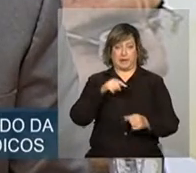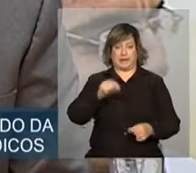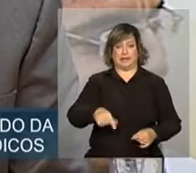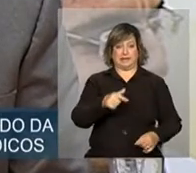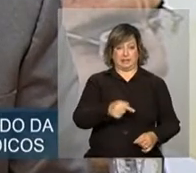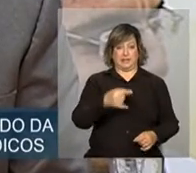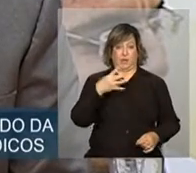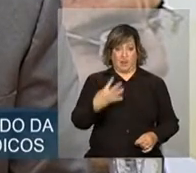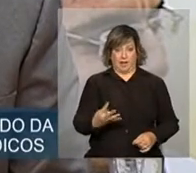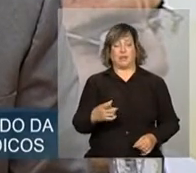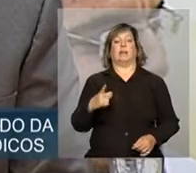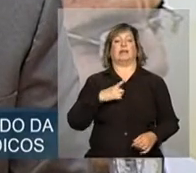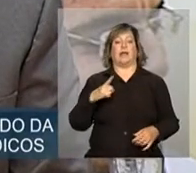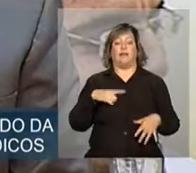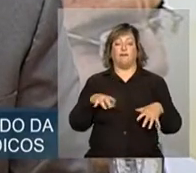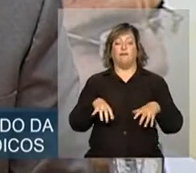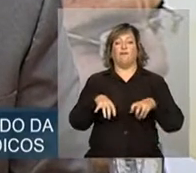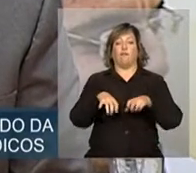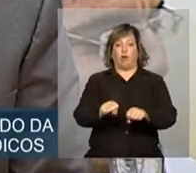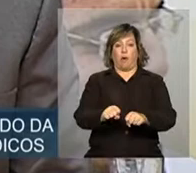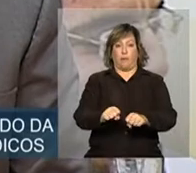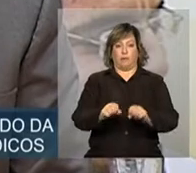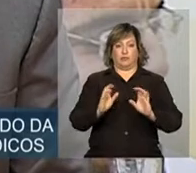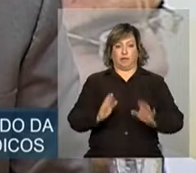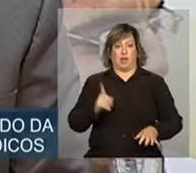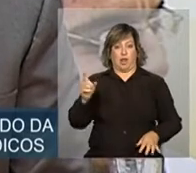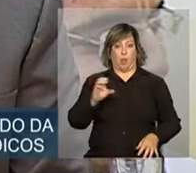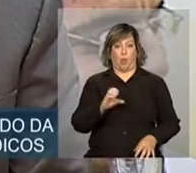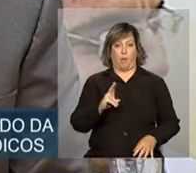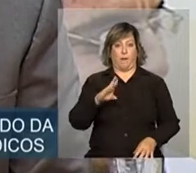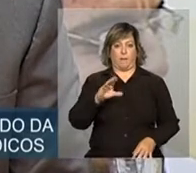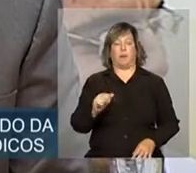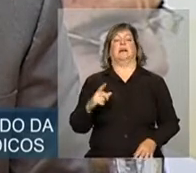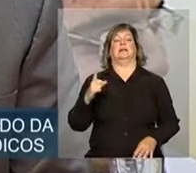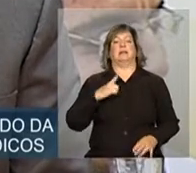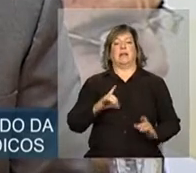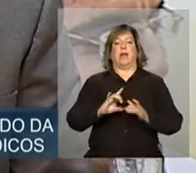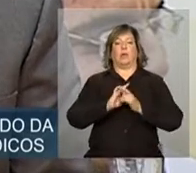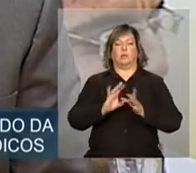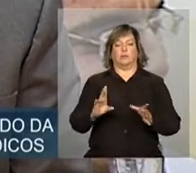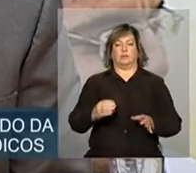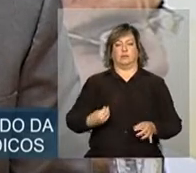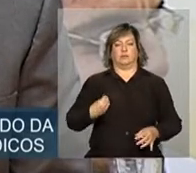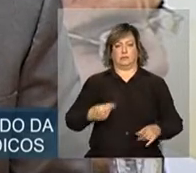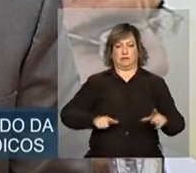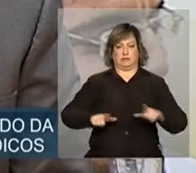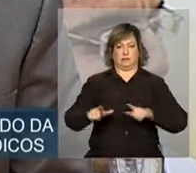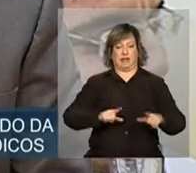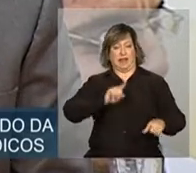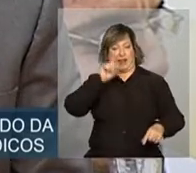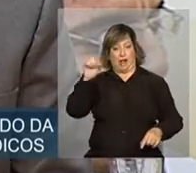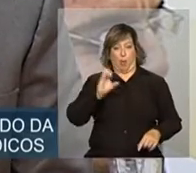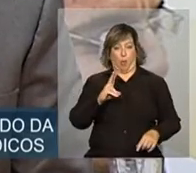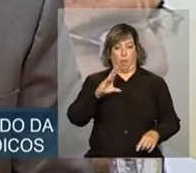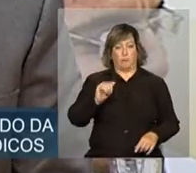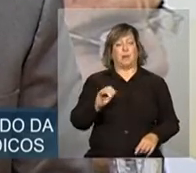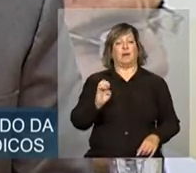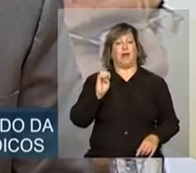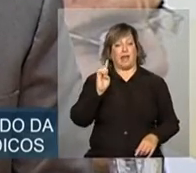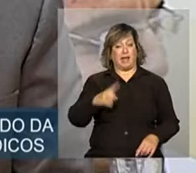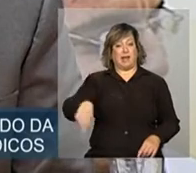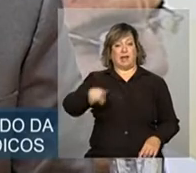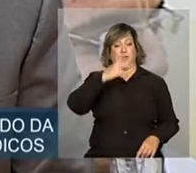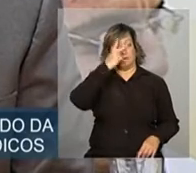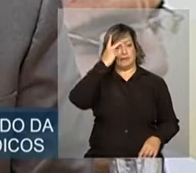74 que tem a formação e Cuba e autorização para atuação profissional em Cuba são